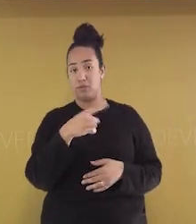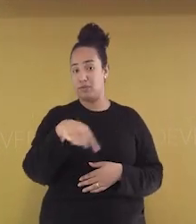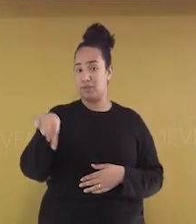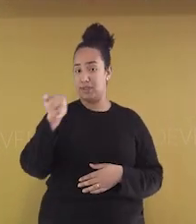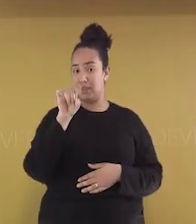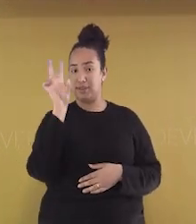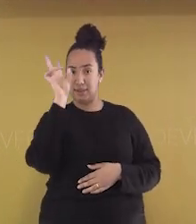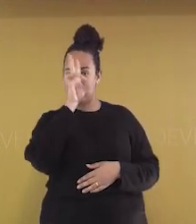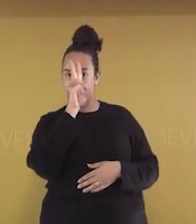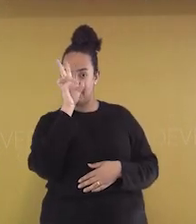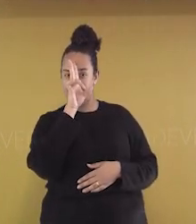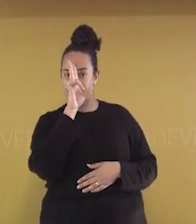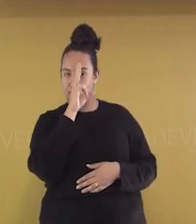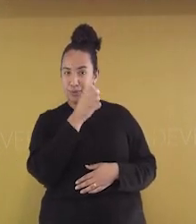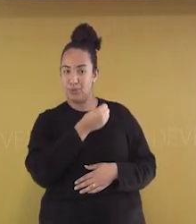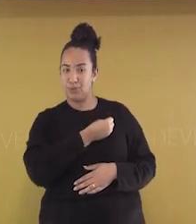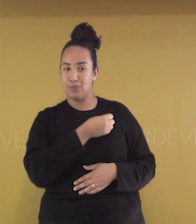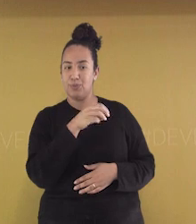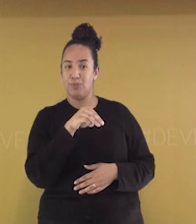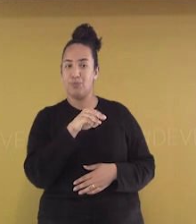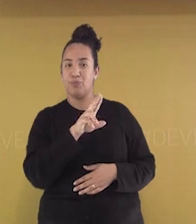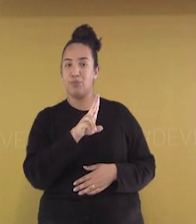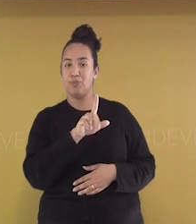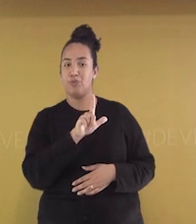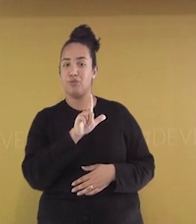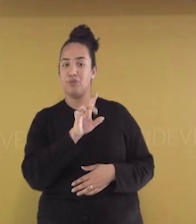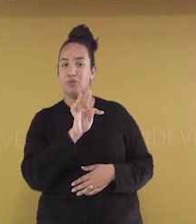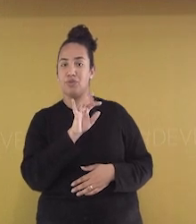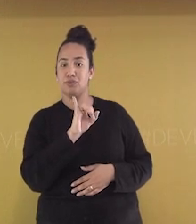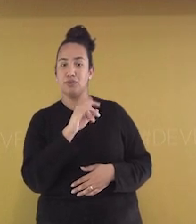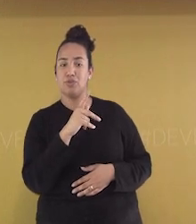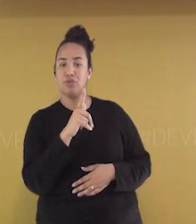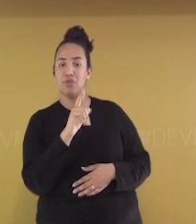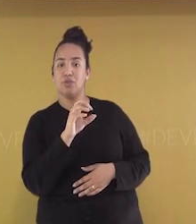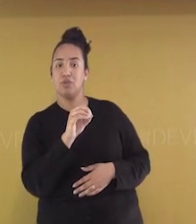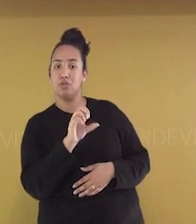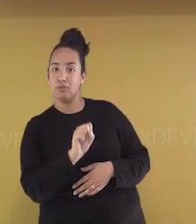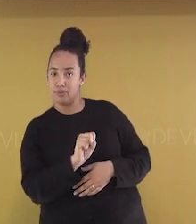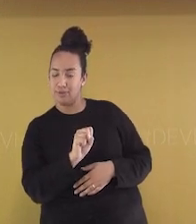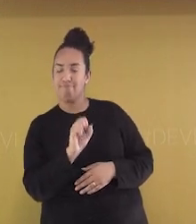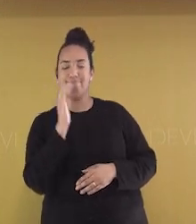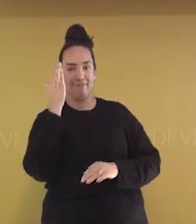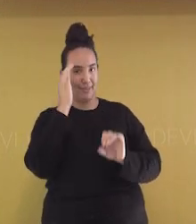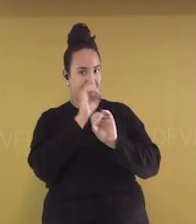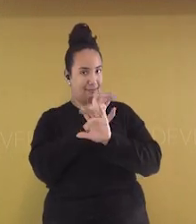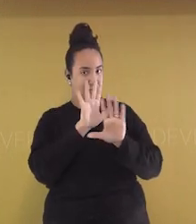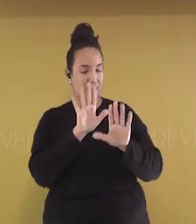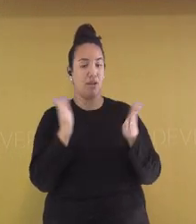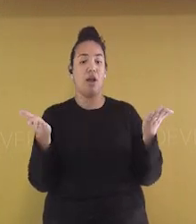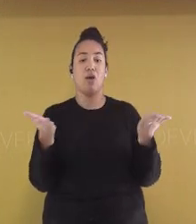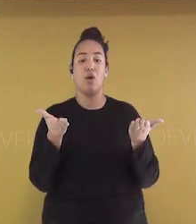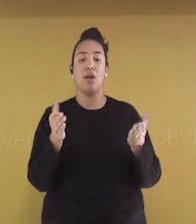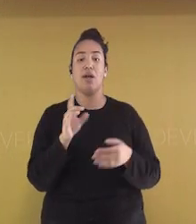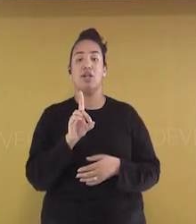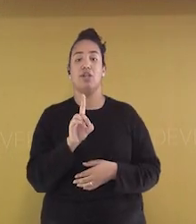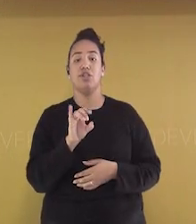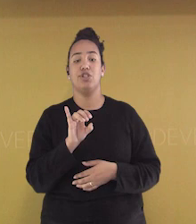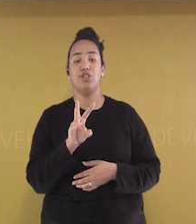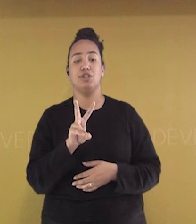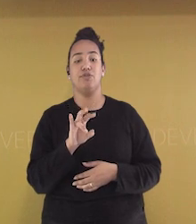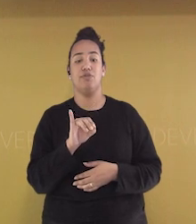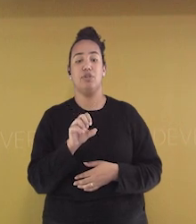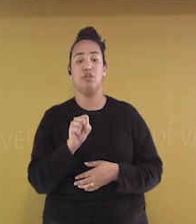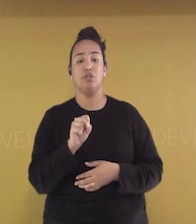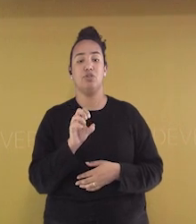aí, conseguiram se lembrar do que são os múltiplos? Vamos rever agora sobre os divisores. Dizemos